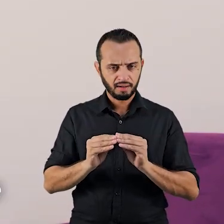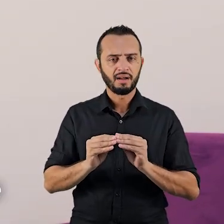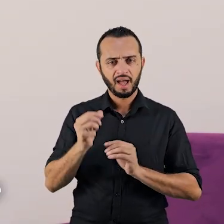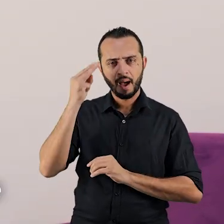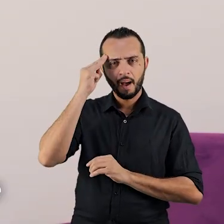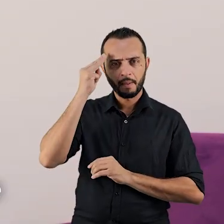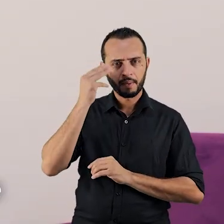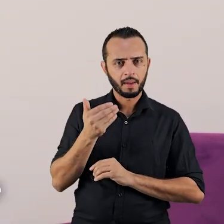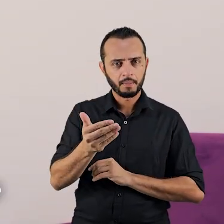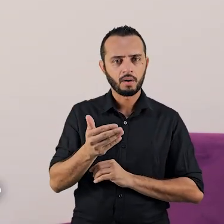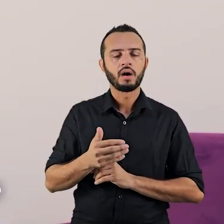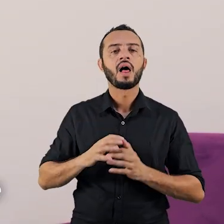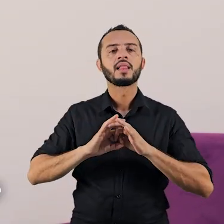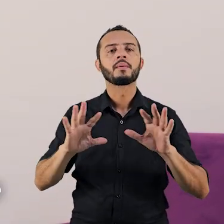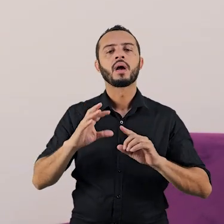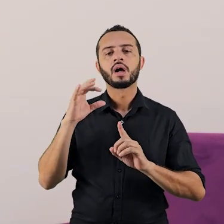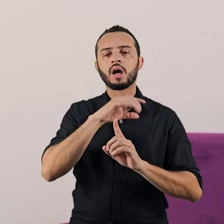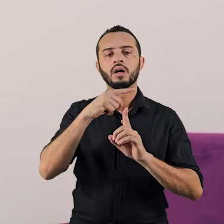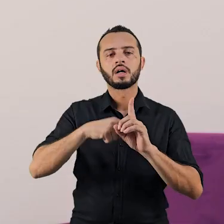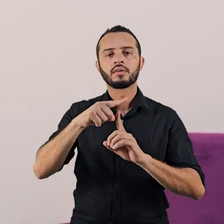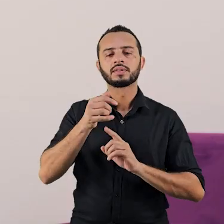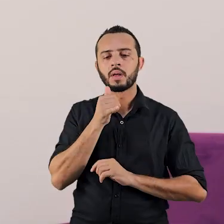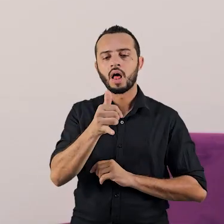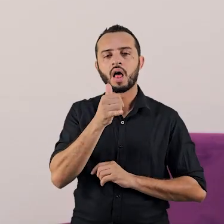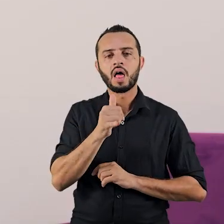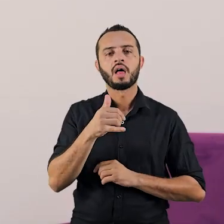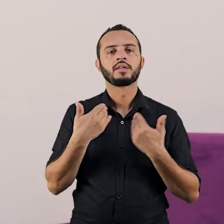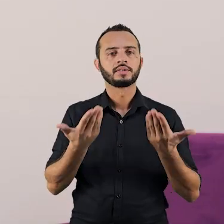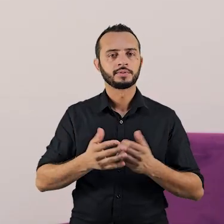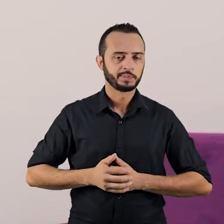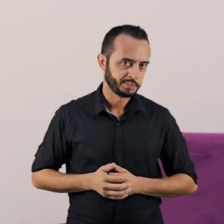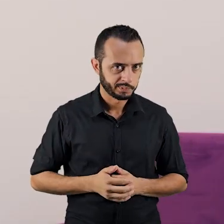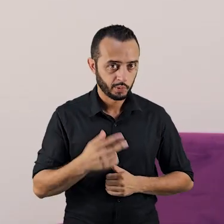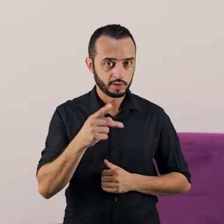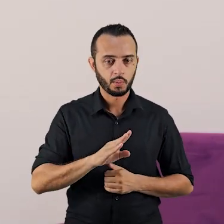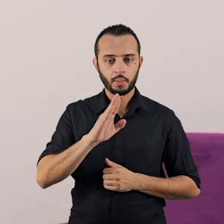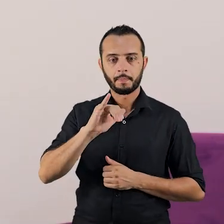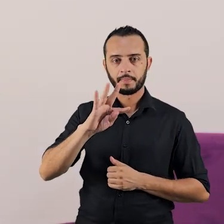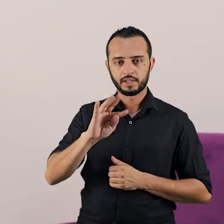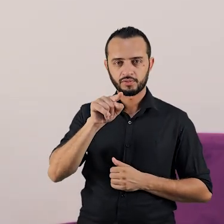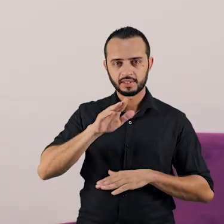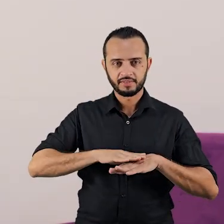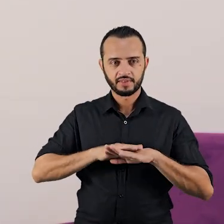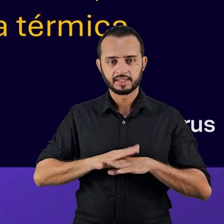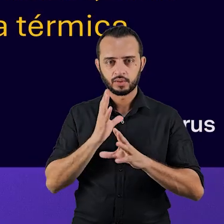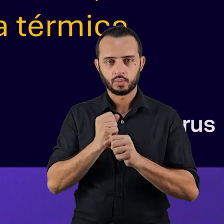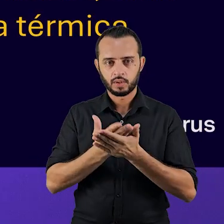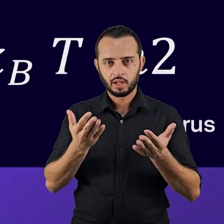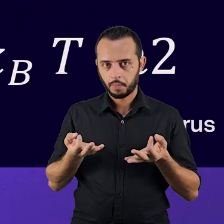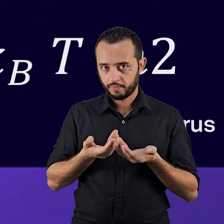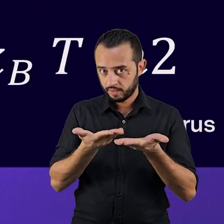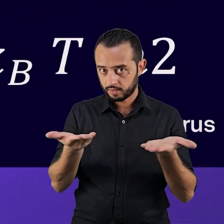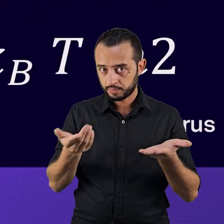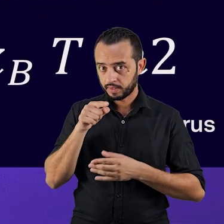a memória libera calor, você tem que gastar energia para apagar o seu bit quando você está fazendo o cálculo,